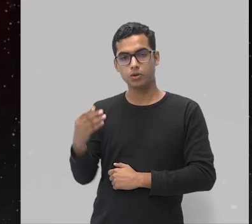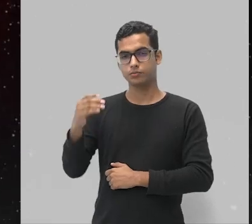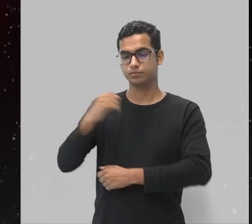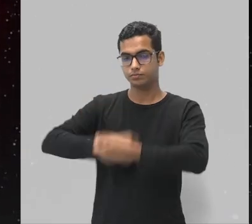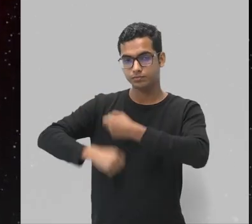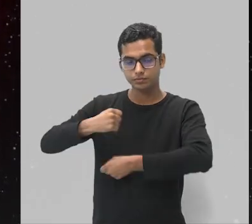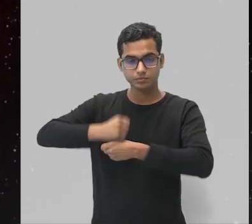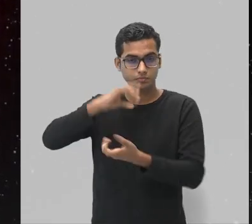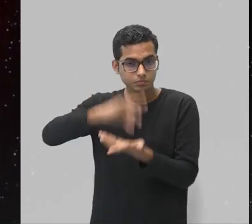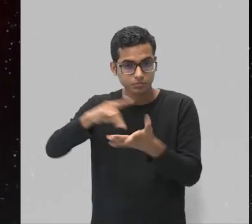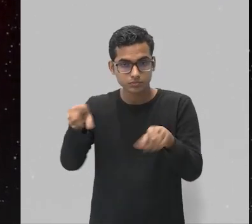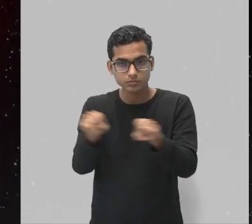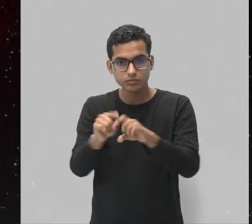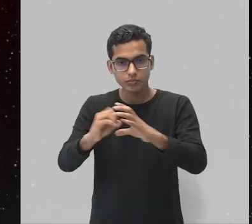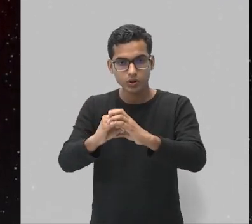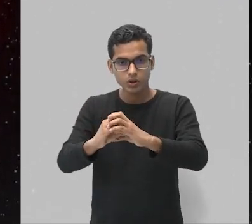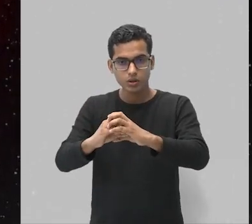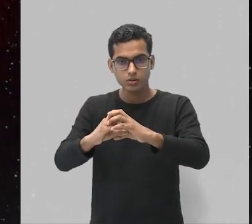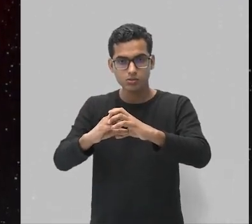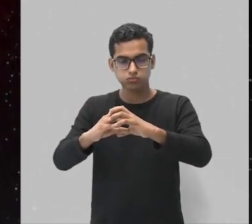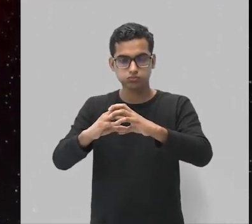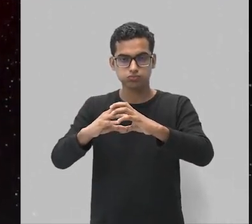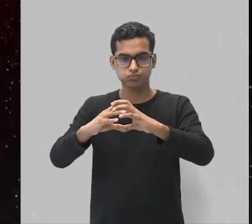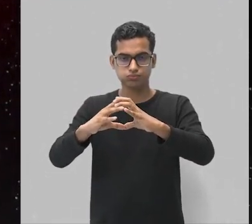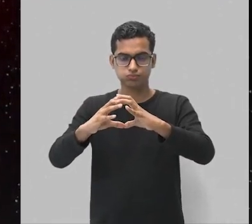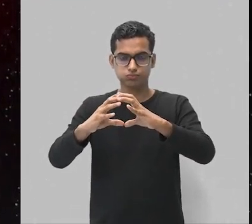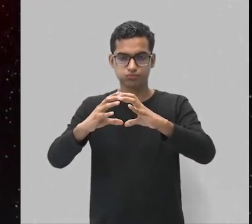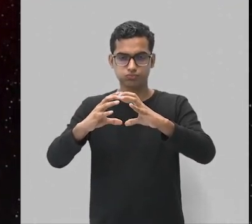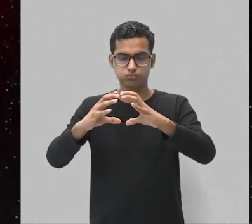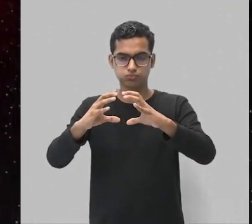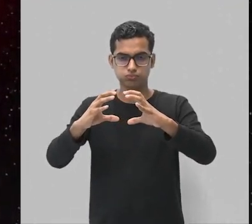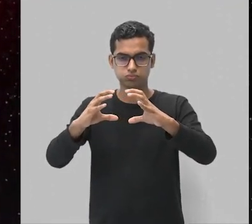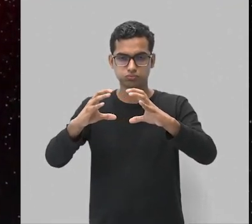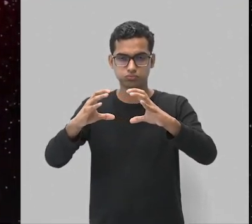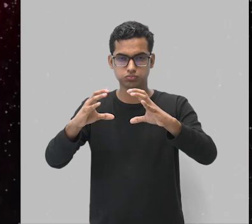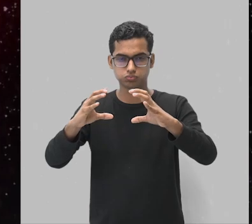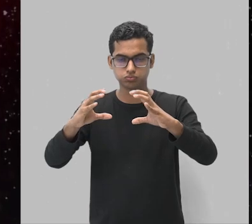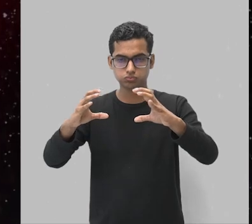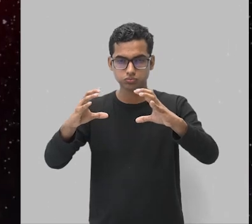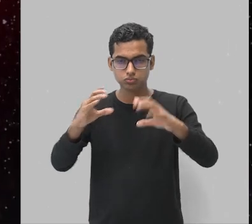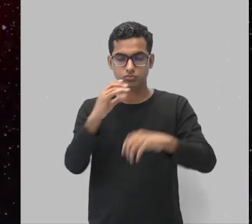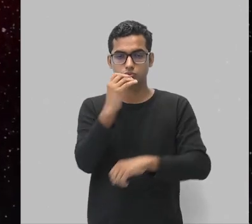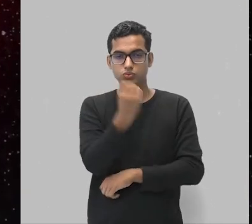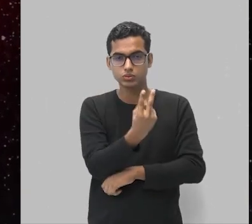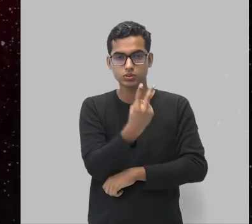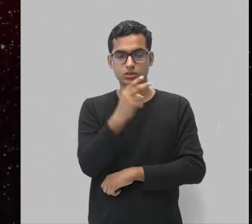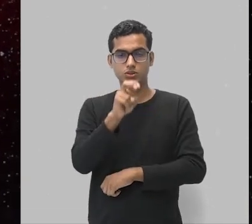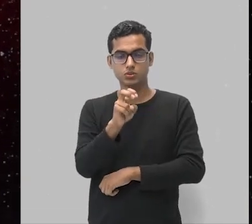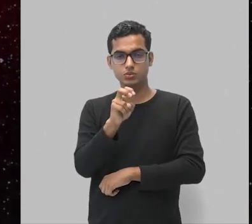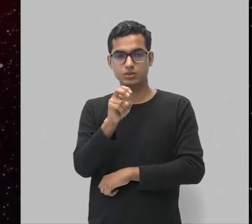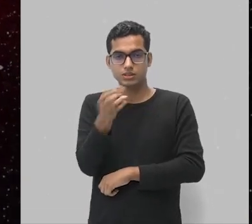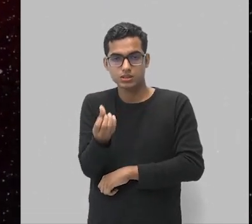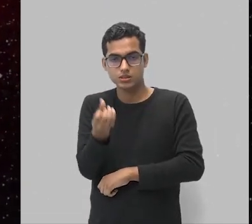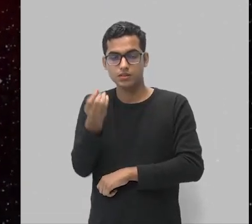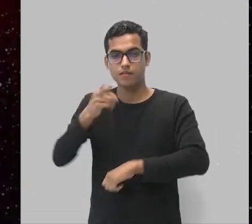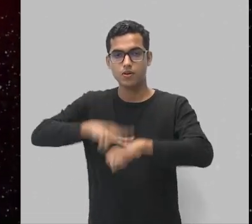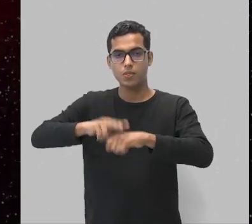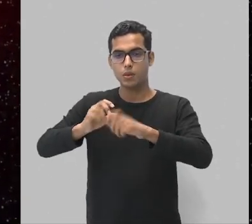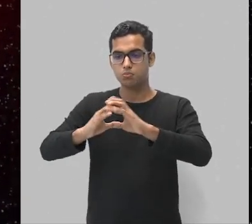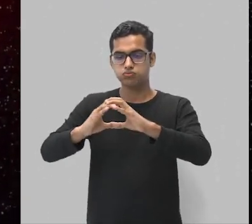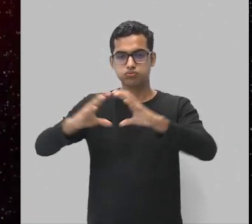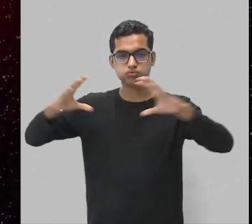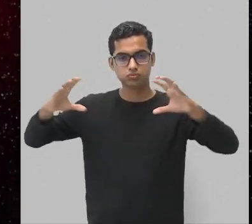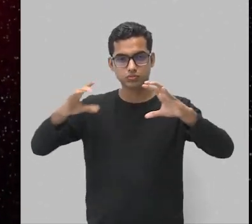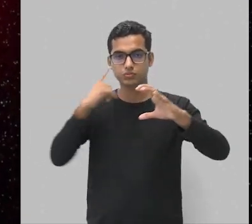máximo durante a fase de gigante vermelha, ou seja, 256 vezes o seu tamanho atual. Depois de